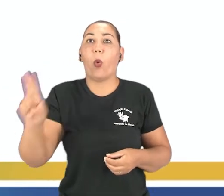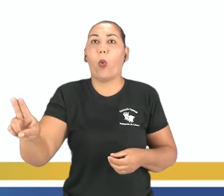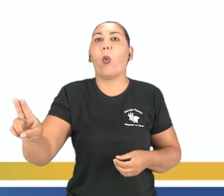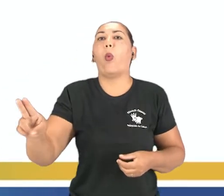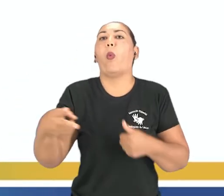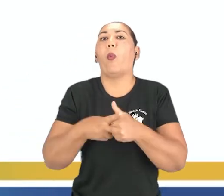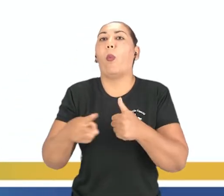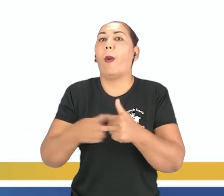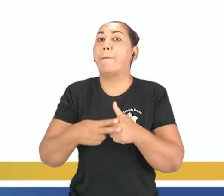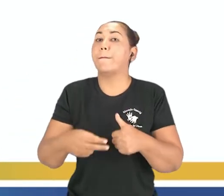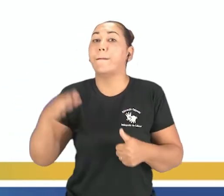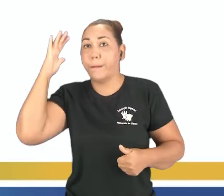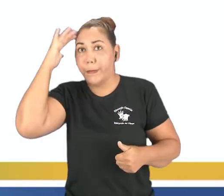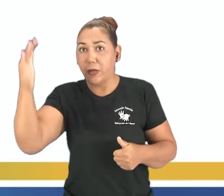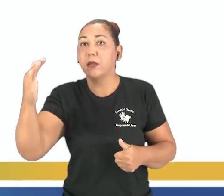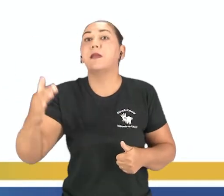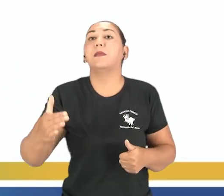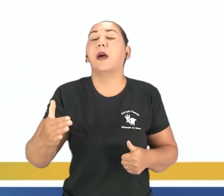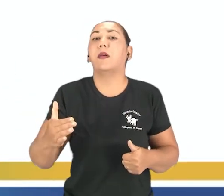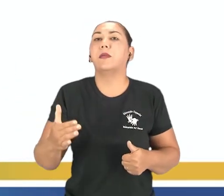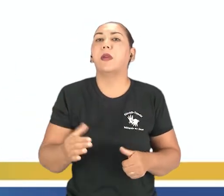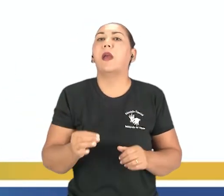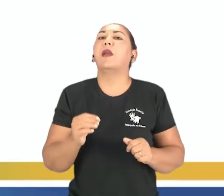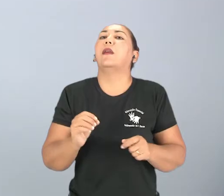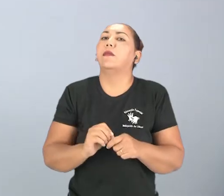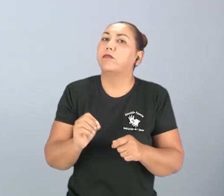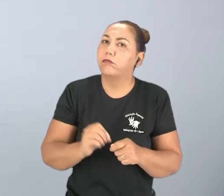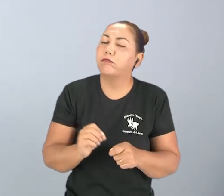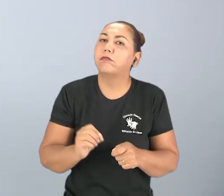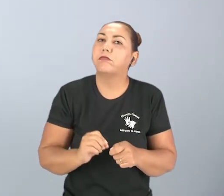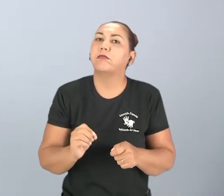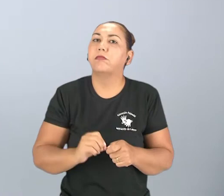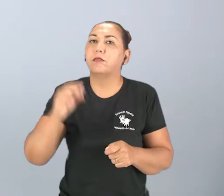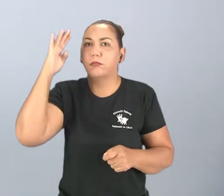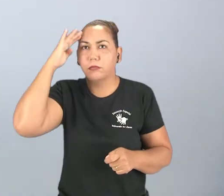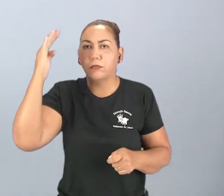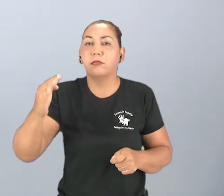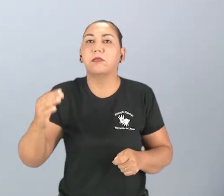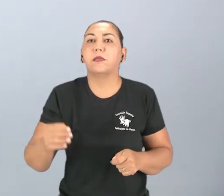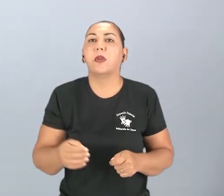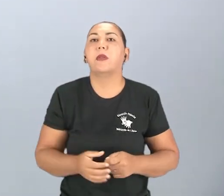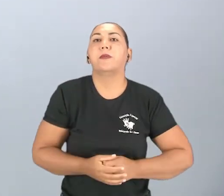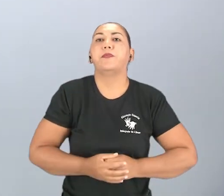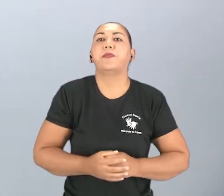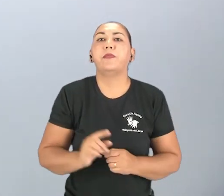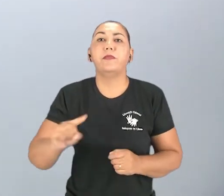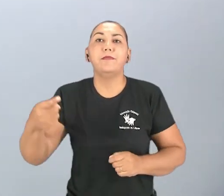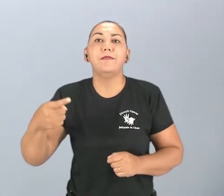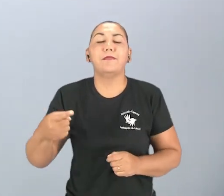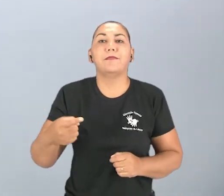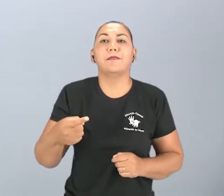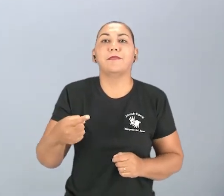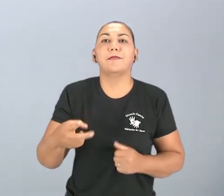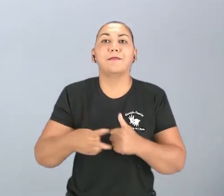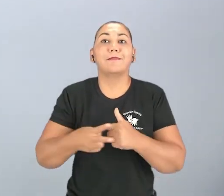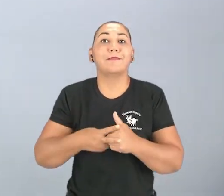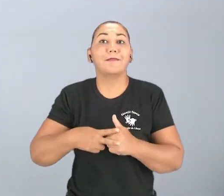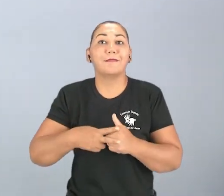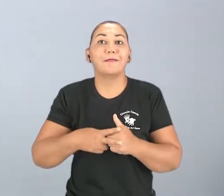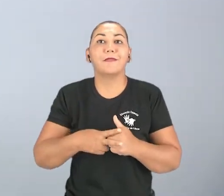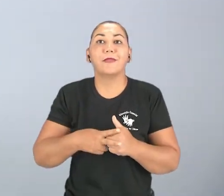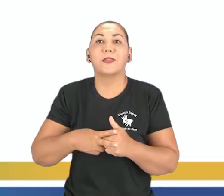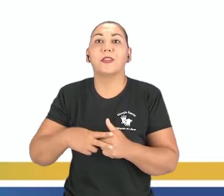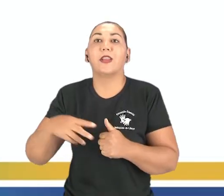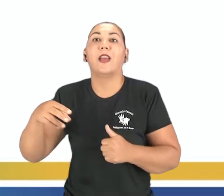gritar, os 2 juntos exercem a função ali, né, de ser a oração. Mas na frente eu tenho um outro verbo, olha só,